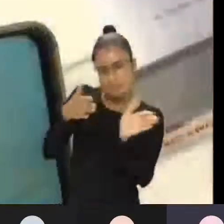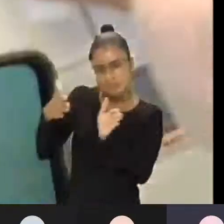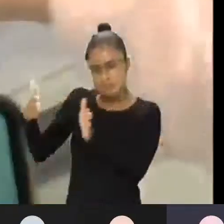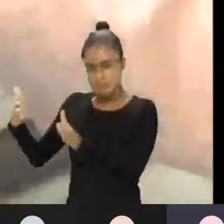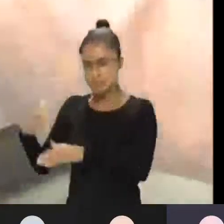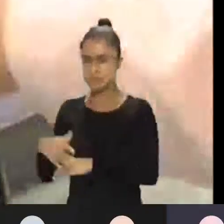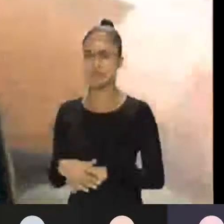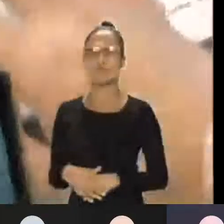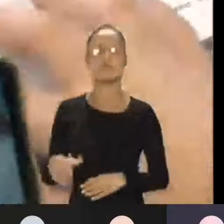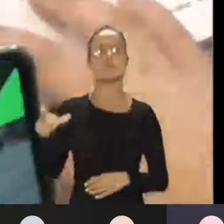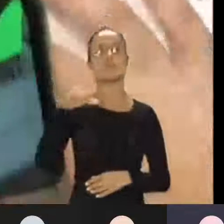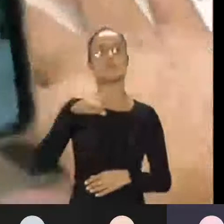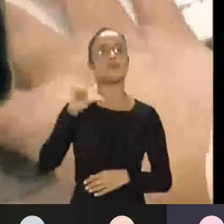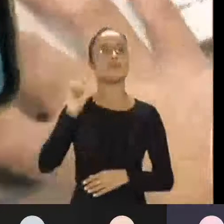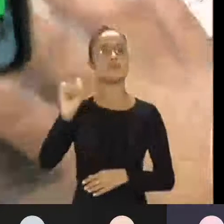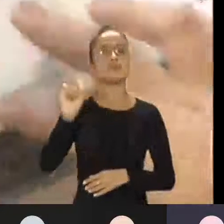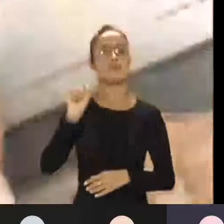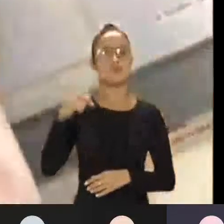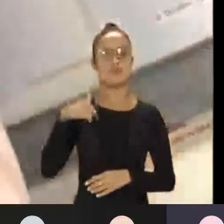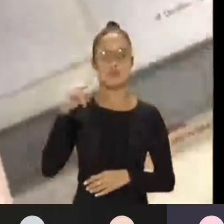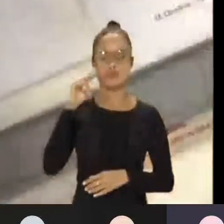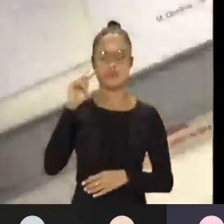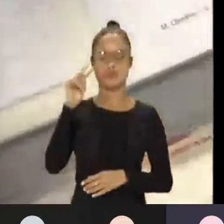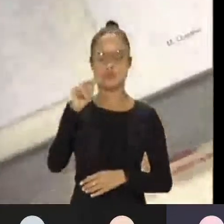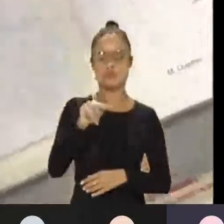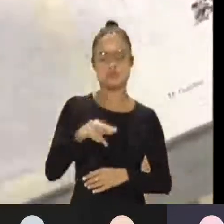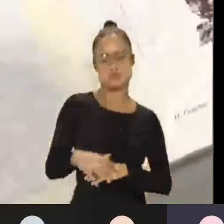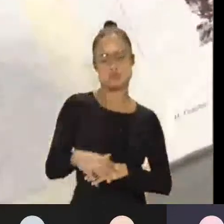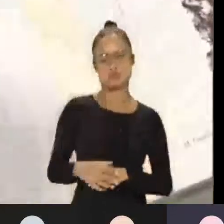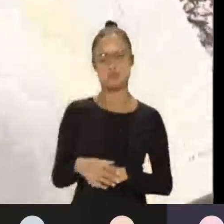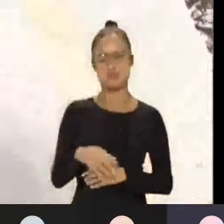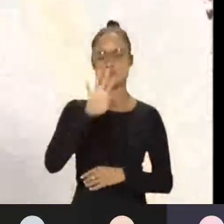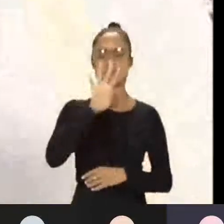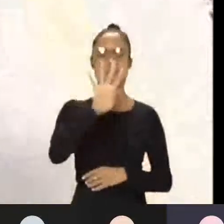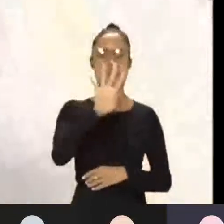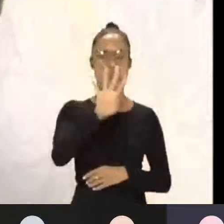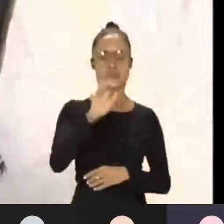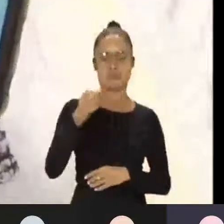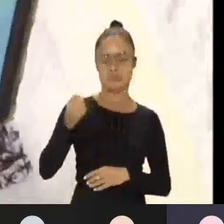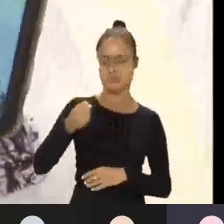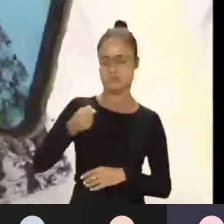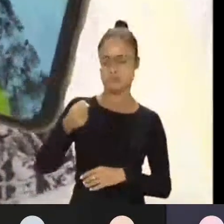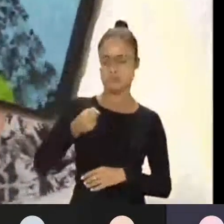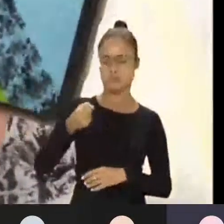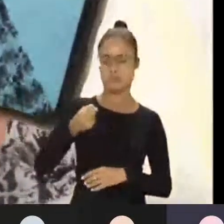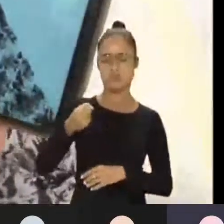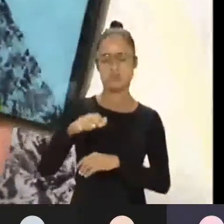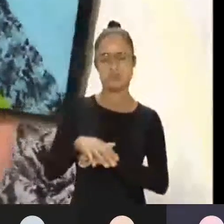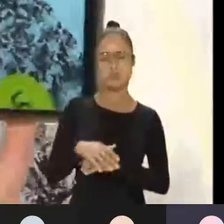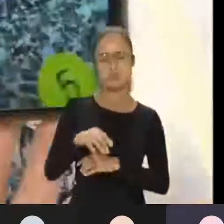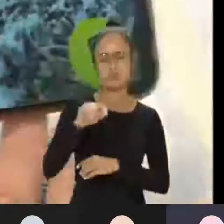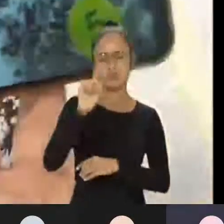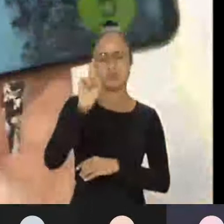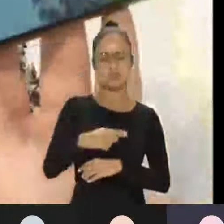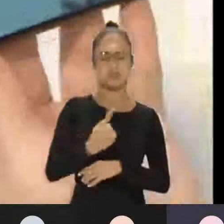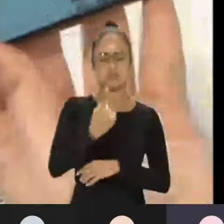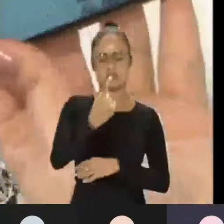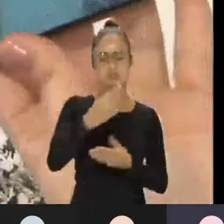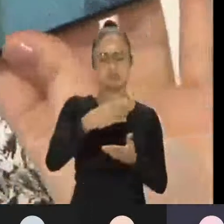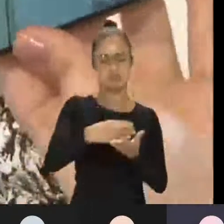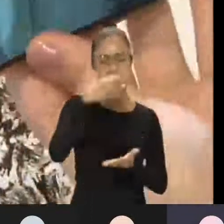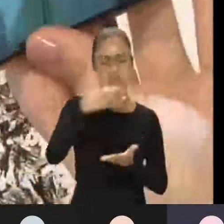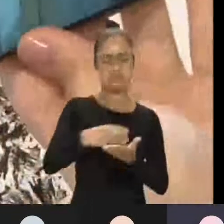nós temos aqui O cartão número 4 projeta um cilindro